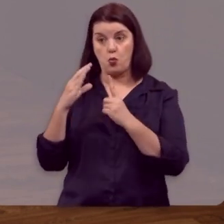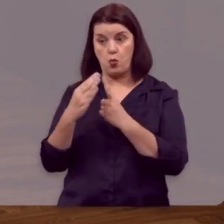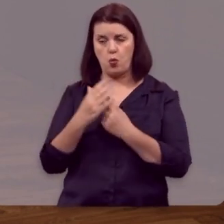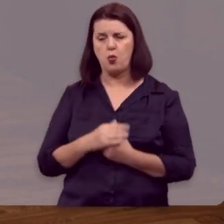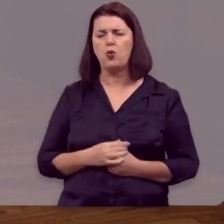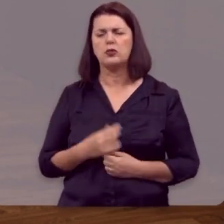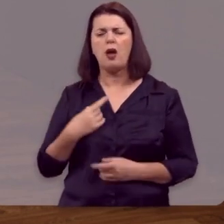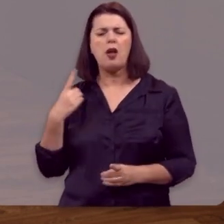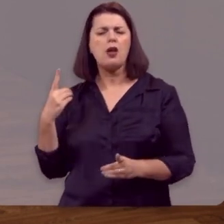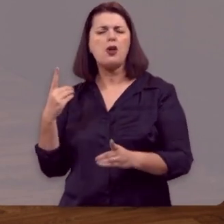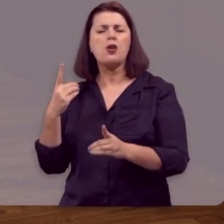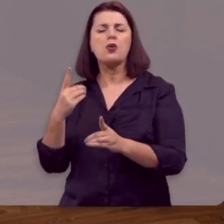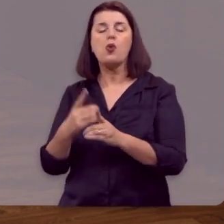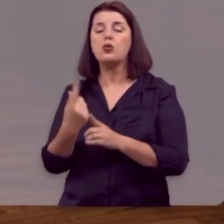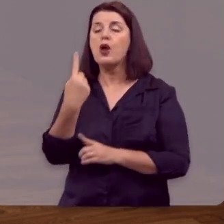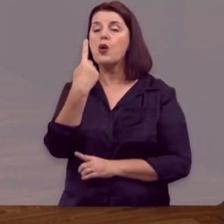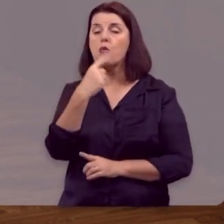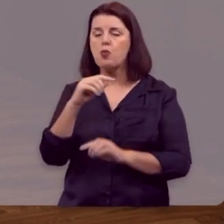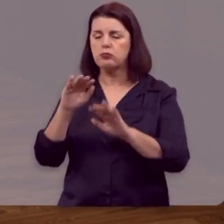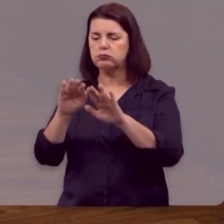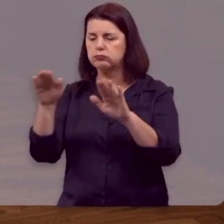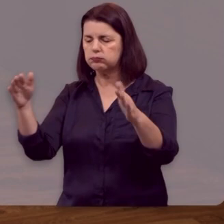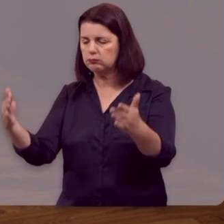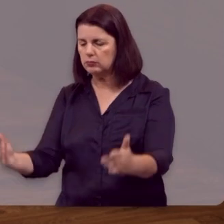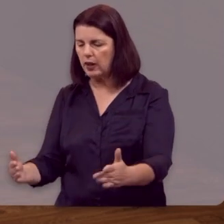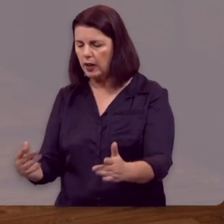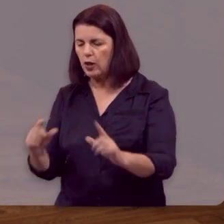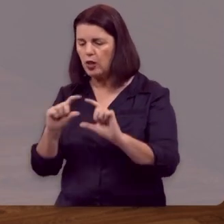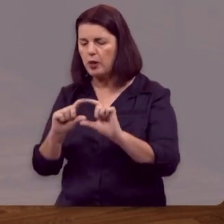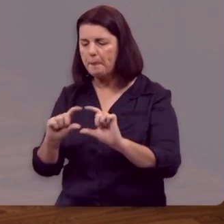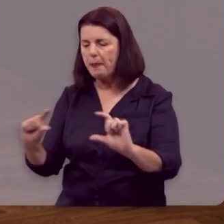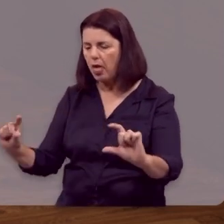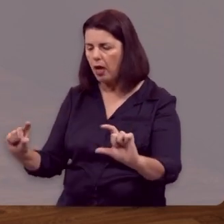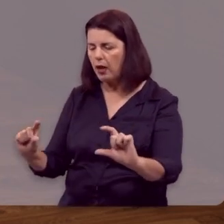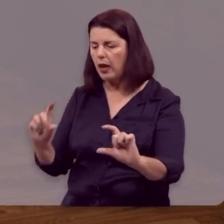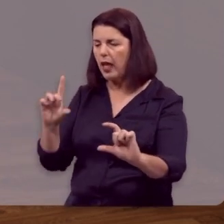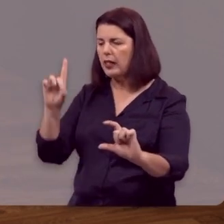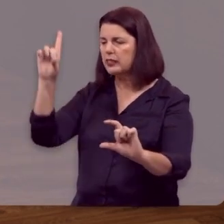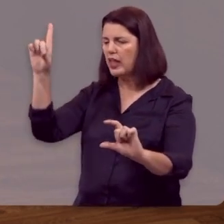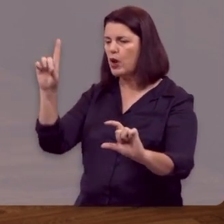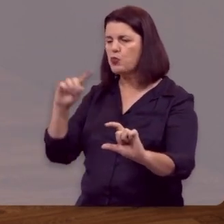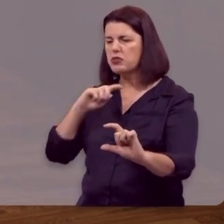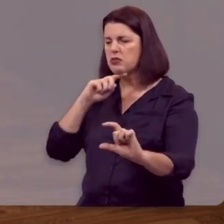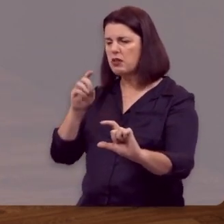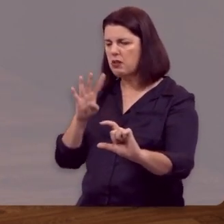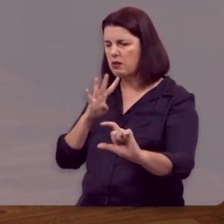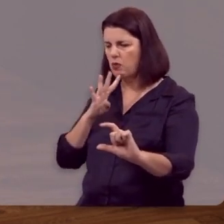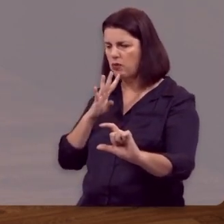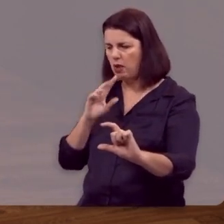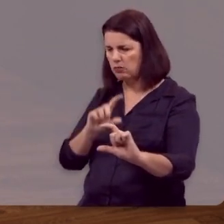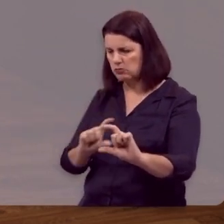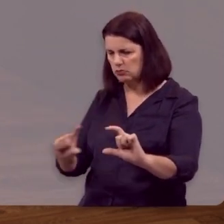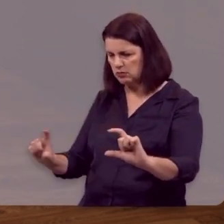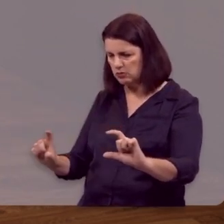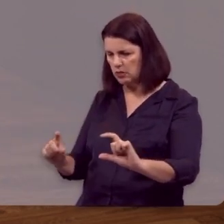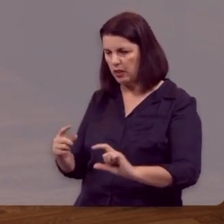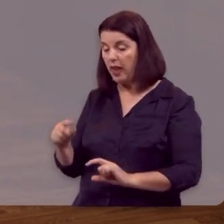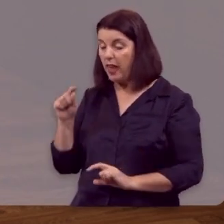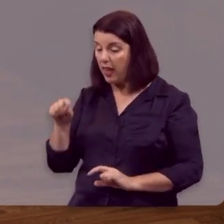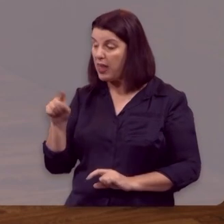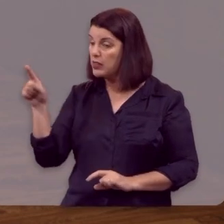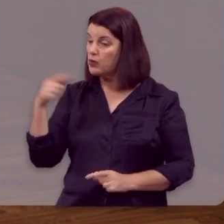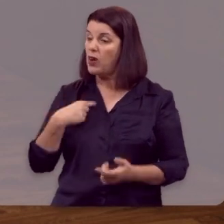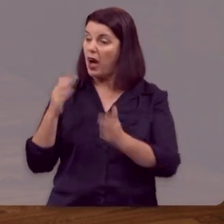culto, encontrei um altar no qual está escrito: ao Deus desconhecido. Pois se Deus que vocês adoram sem conhecer é precisamente o Deus